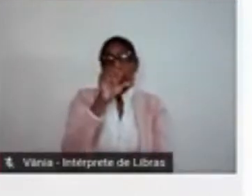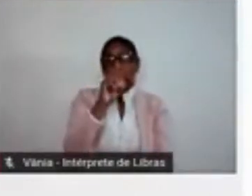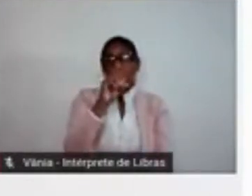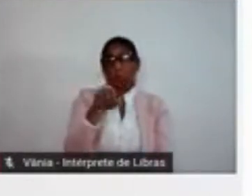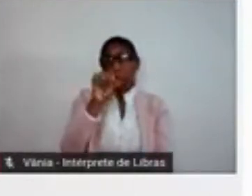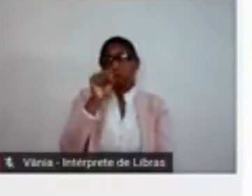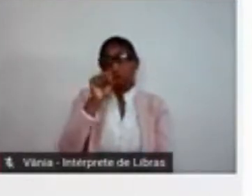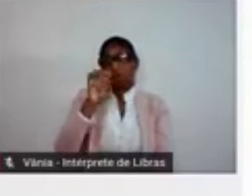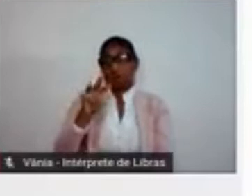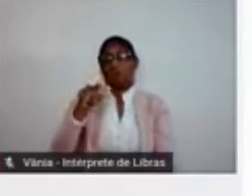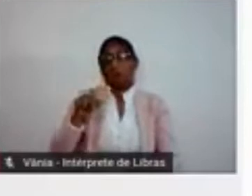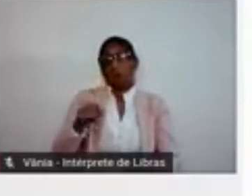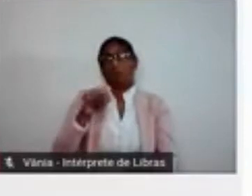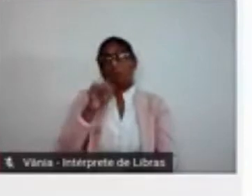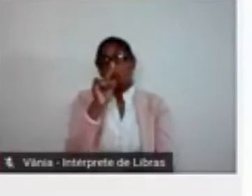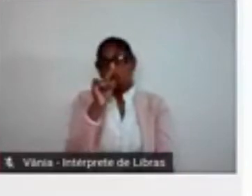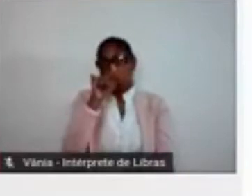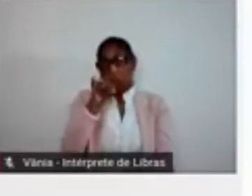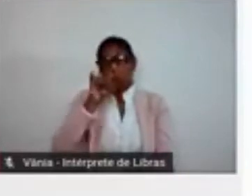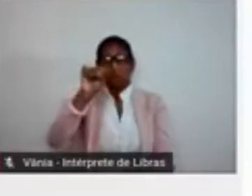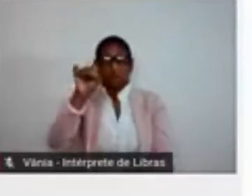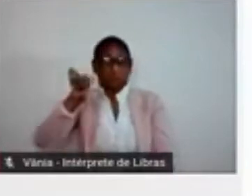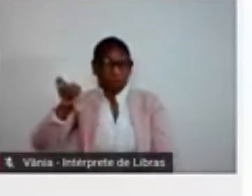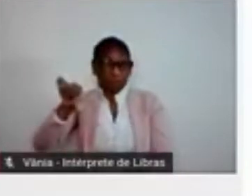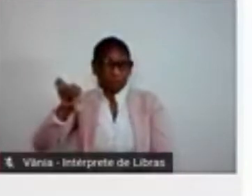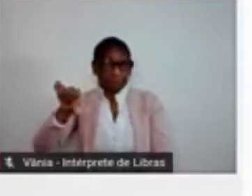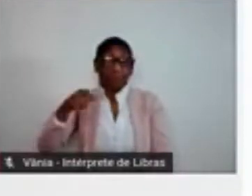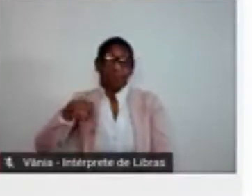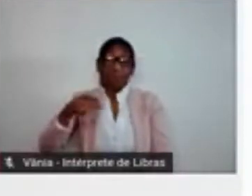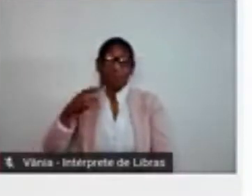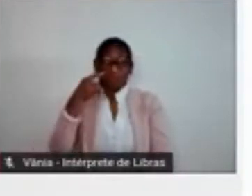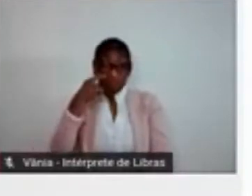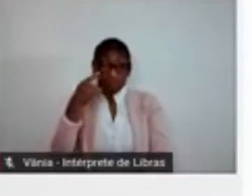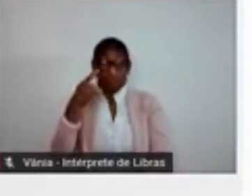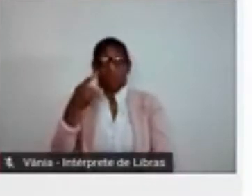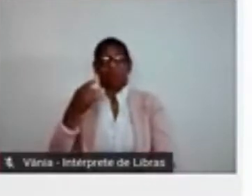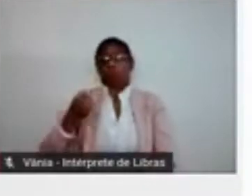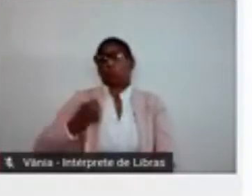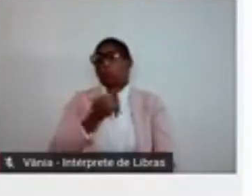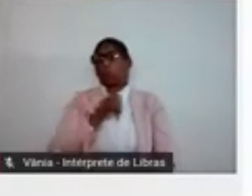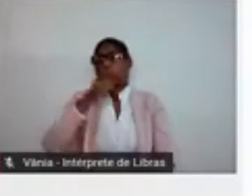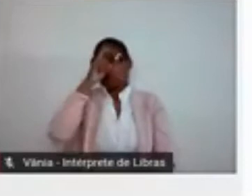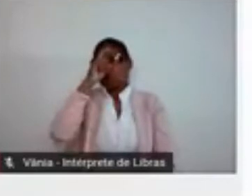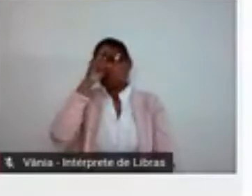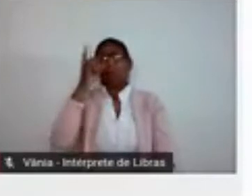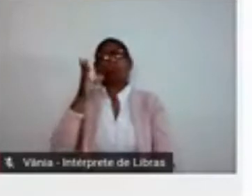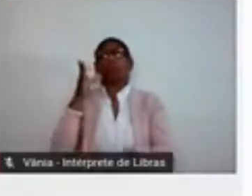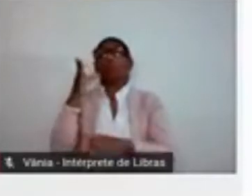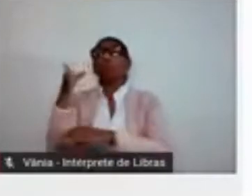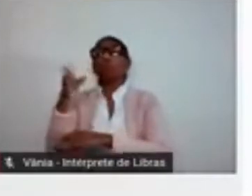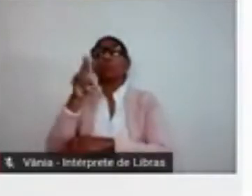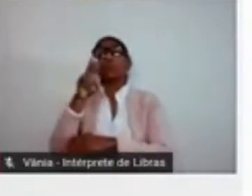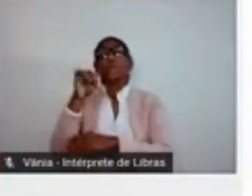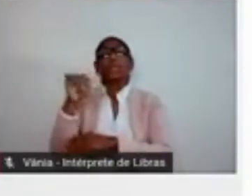1,06 e agora 1,29. Um ponto de atenção é que o número de hospitalizações confirmadas para Covid, registrado